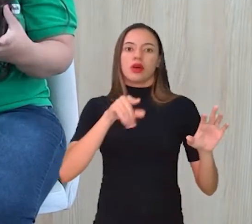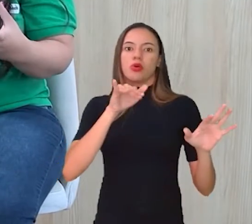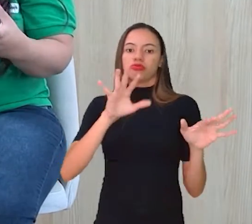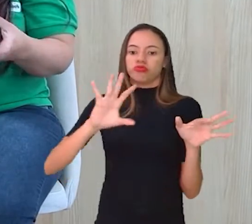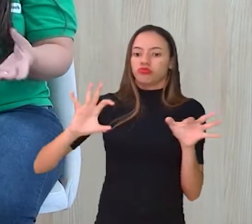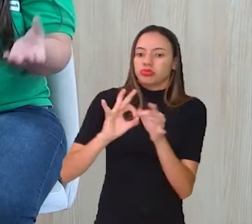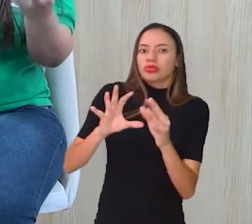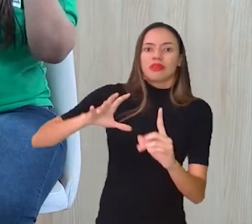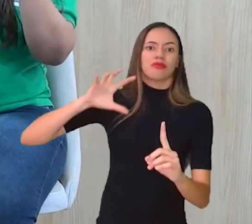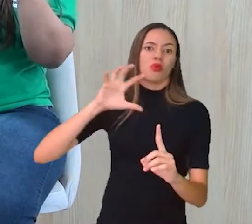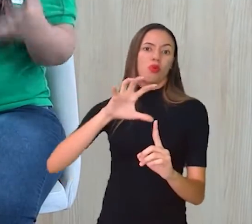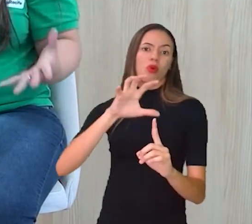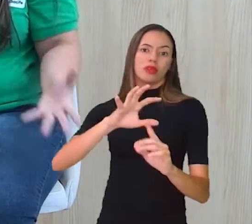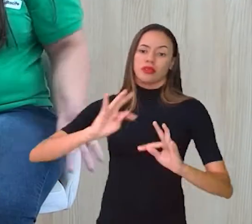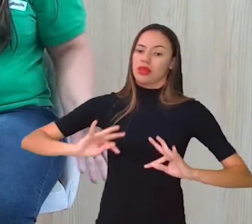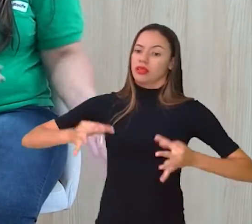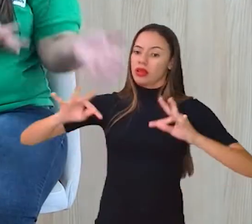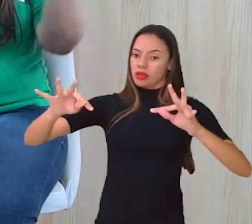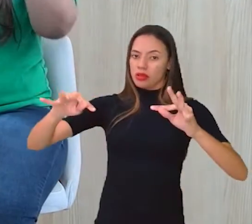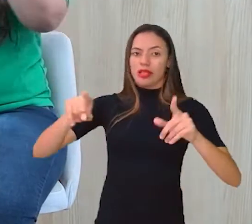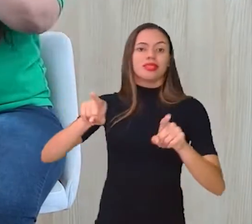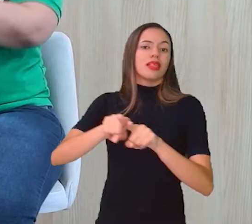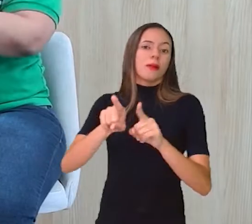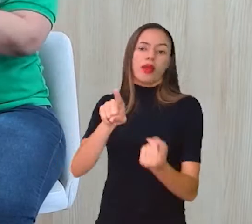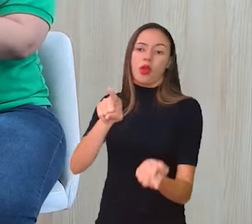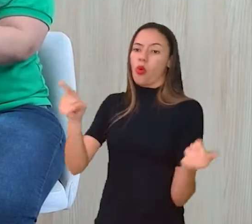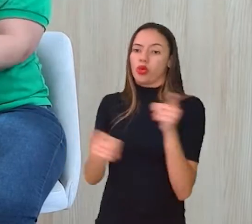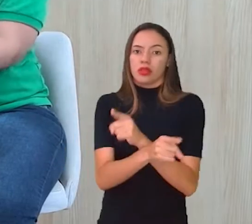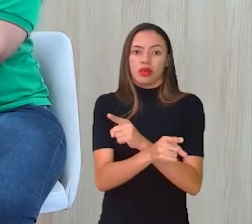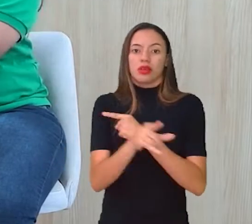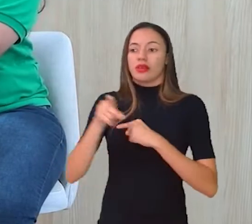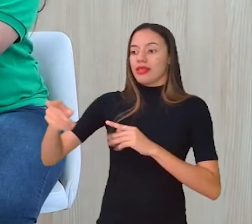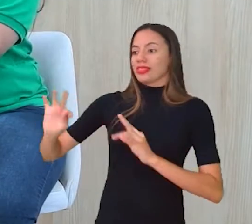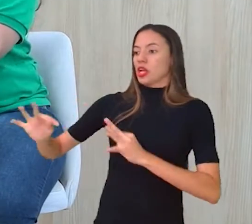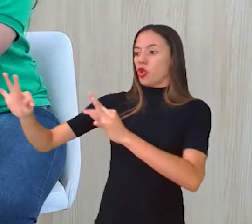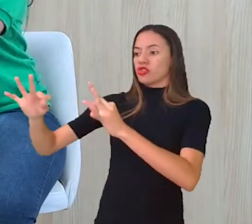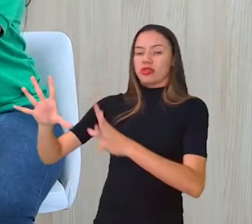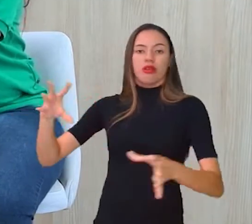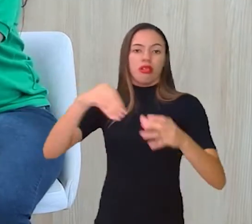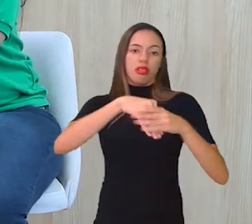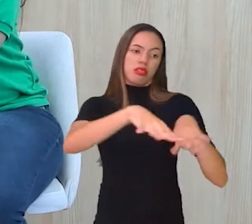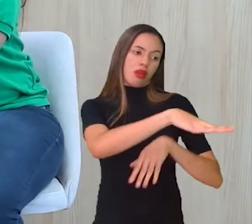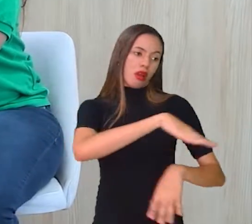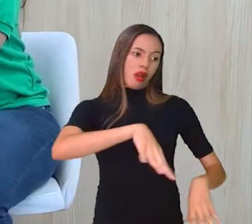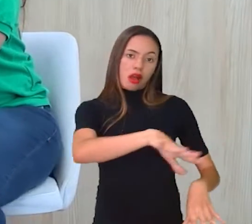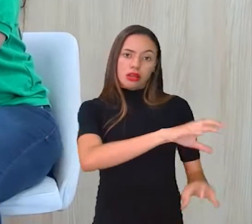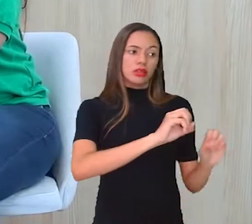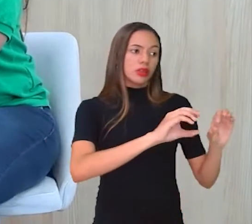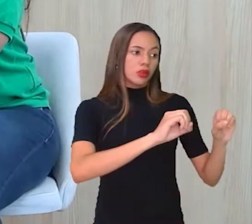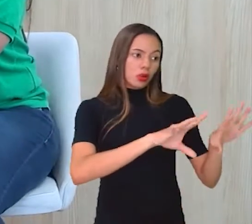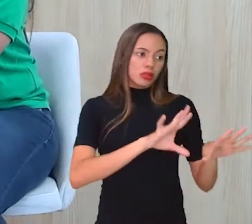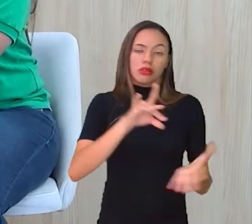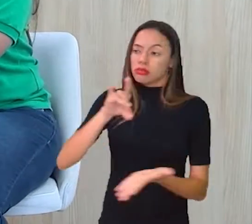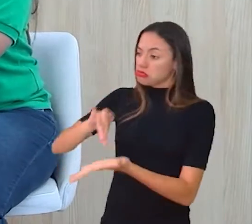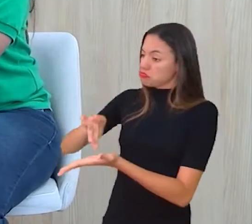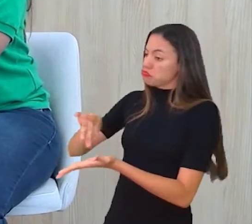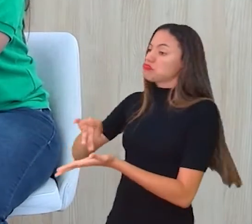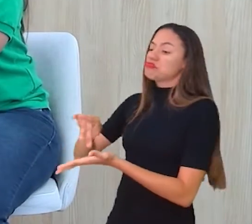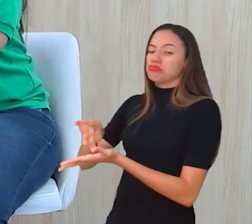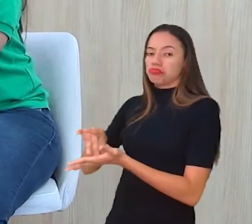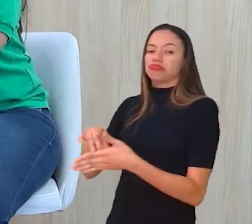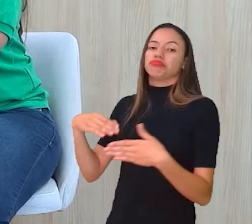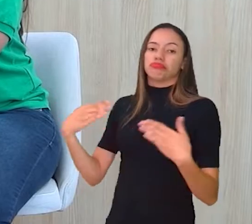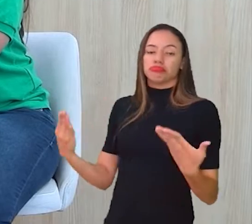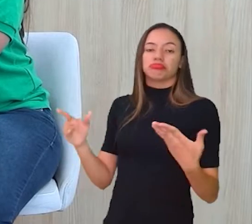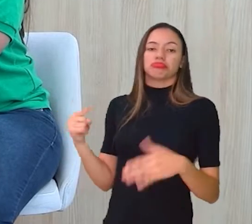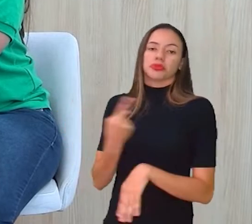da tecnologia e vice-versa, a tecnologia dentro da educação, não é, Tiago? Exatamente. Então, é meio que fato que a gente comentou